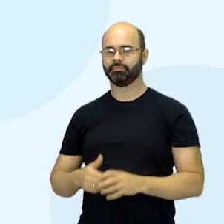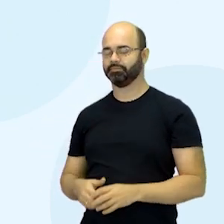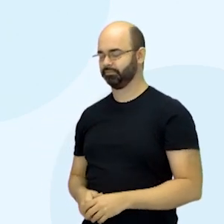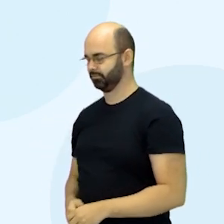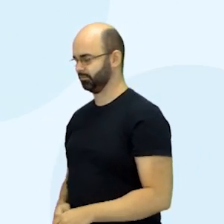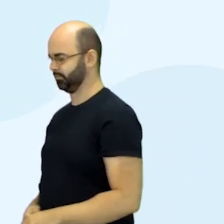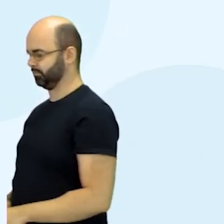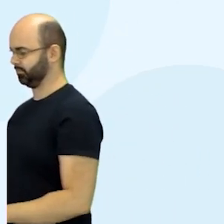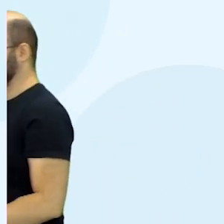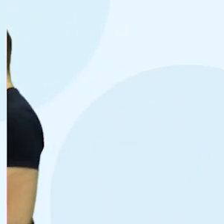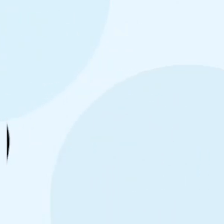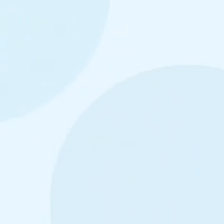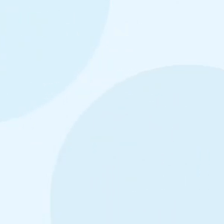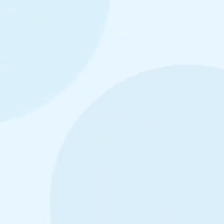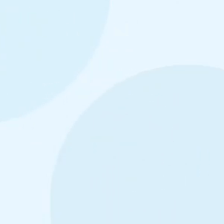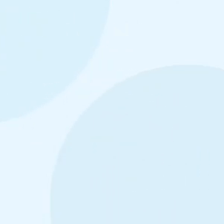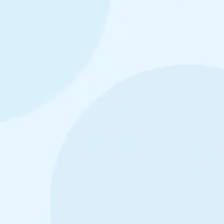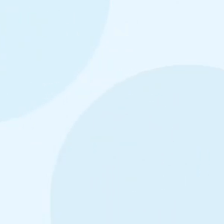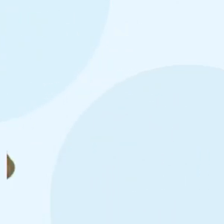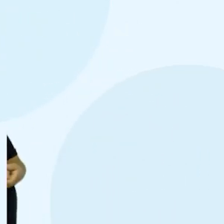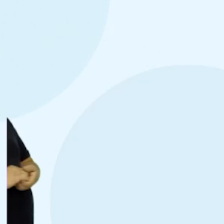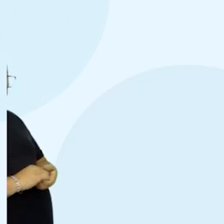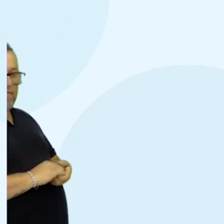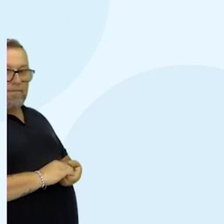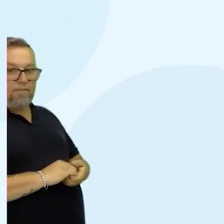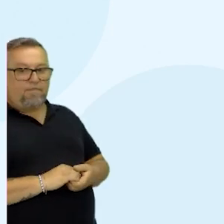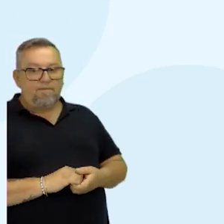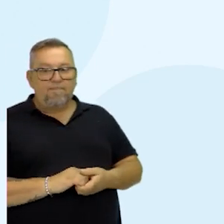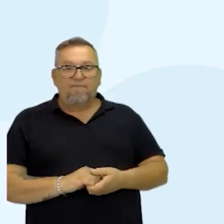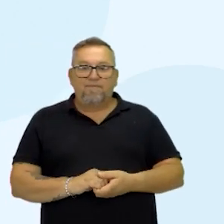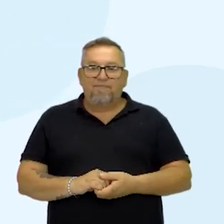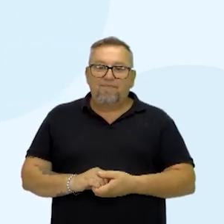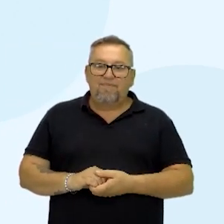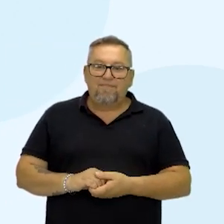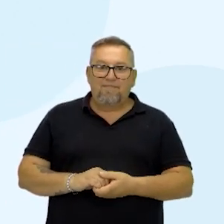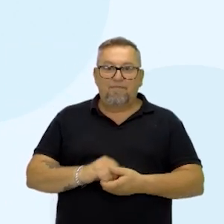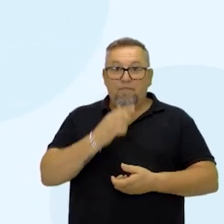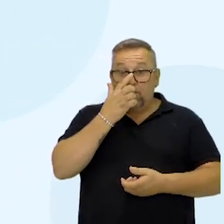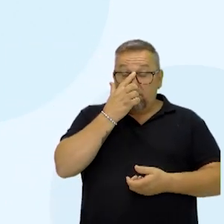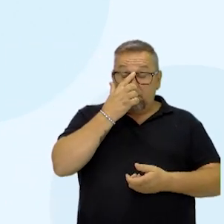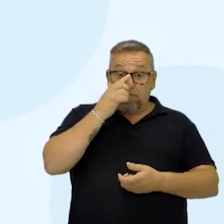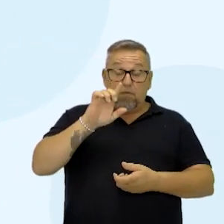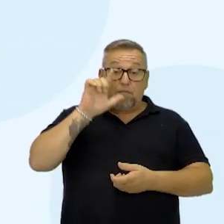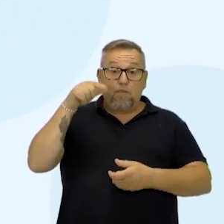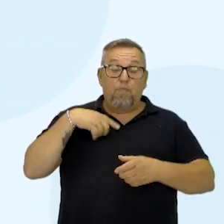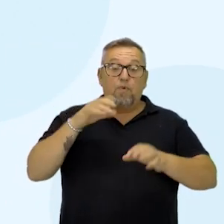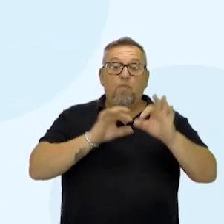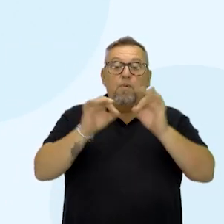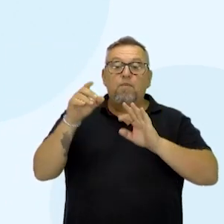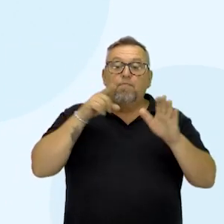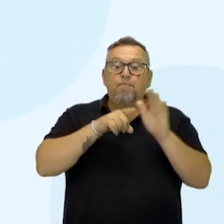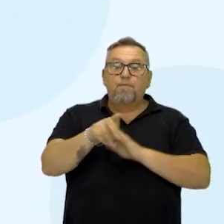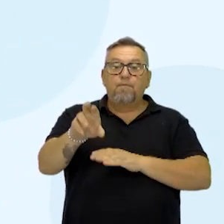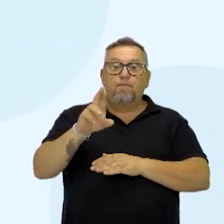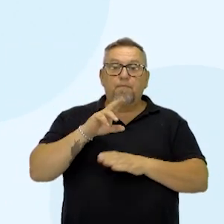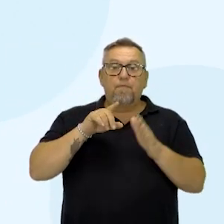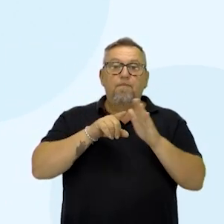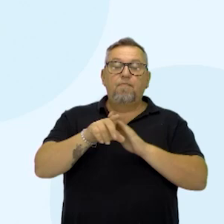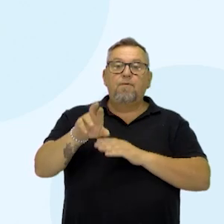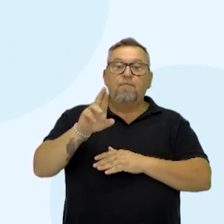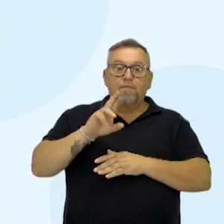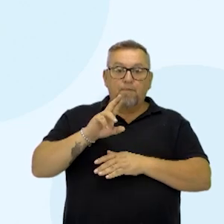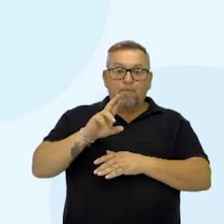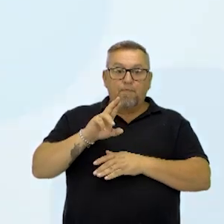alguma coisa aqui, podem mandar que nós iremos falar. Na sequência, eu preparei um quiz. O professor